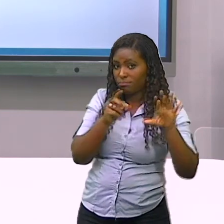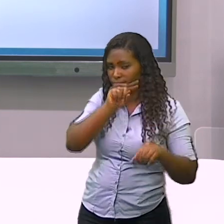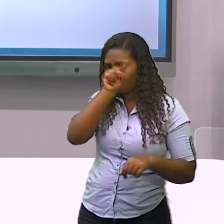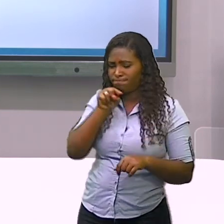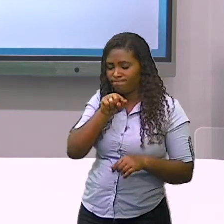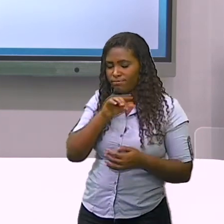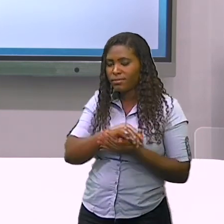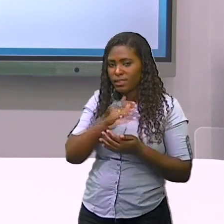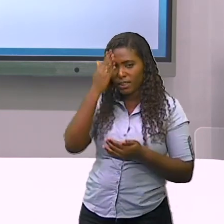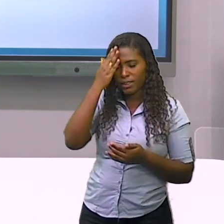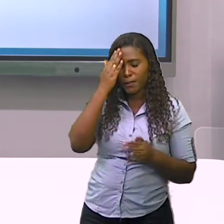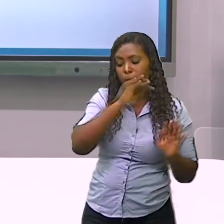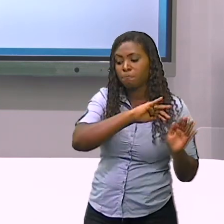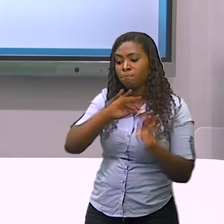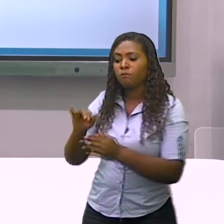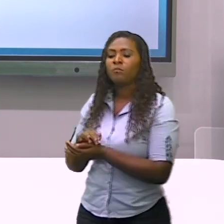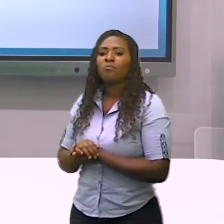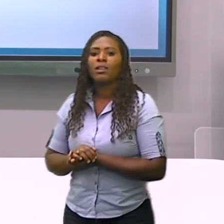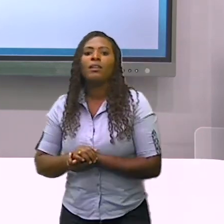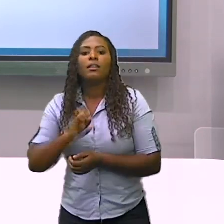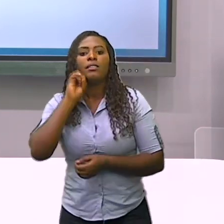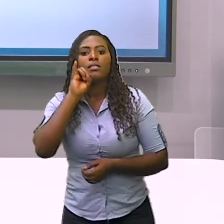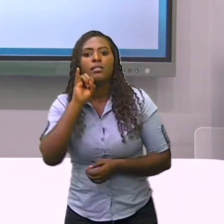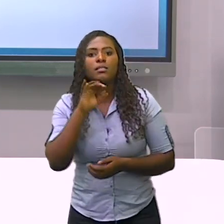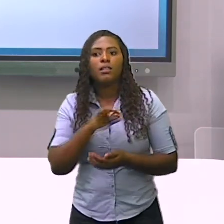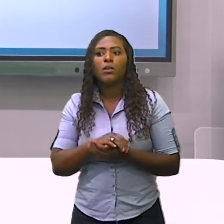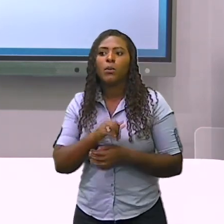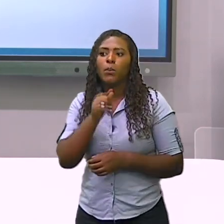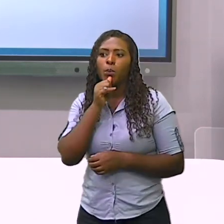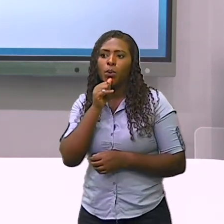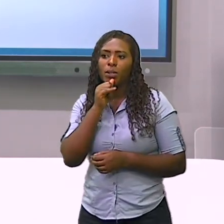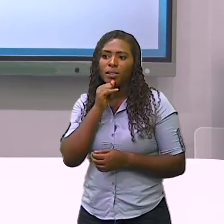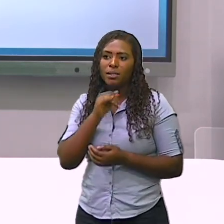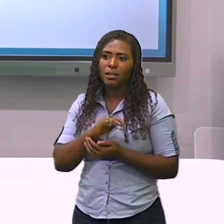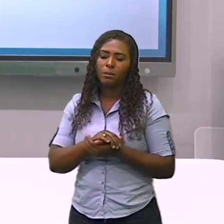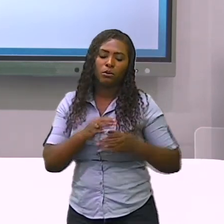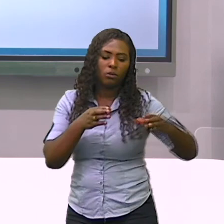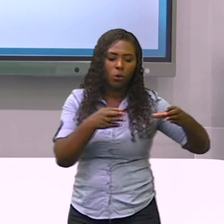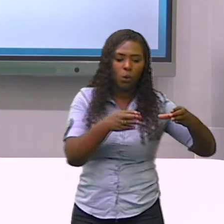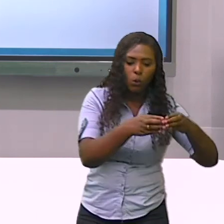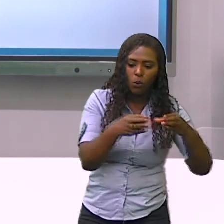B, nós temos o quê? Uma sala de aula com 5